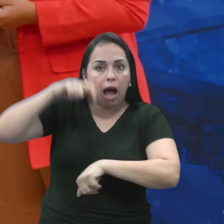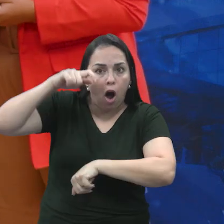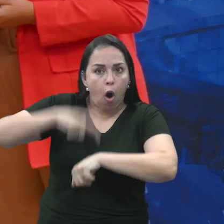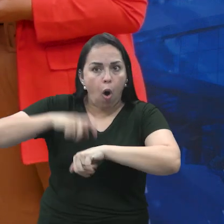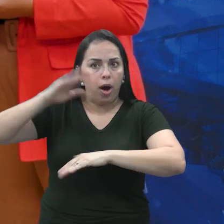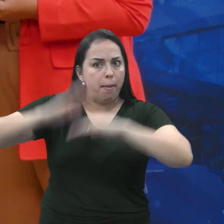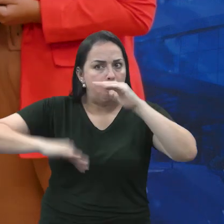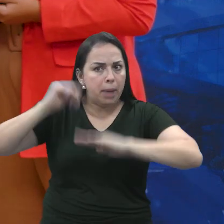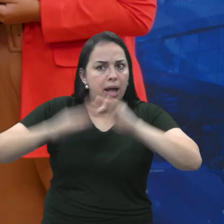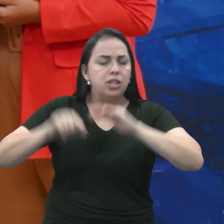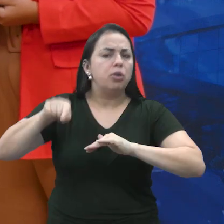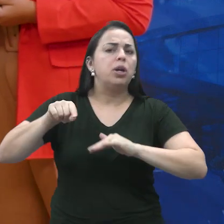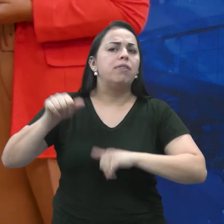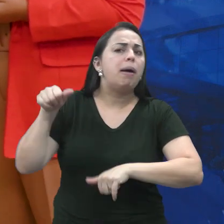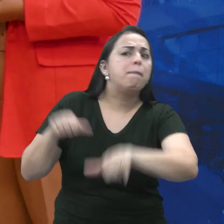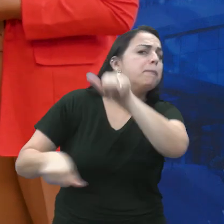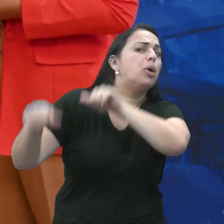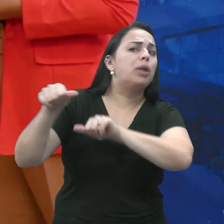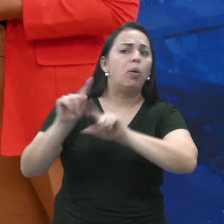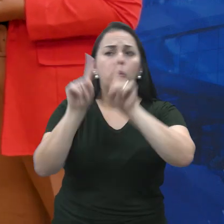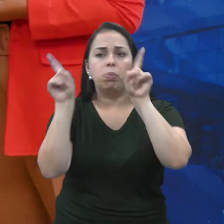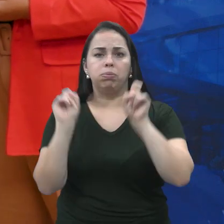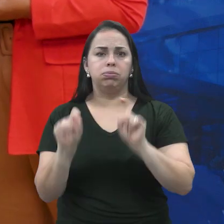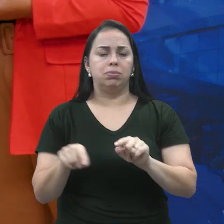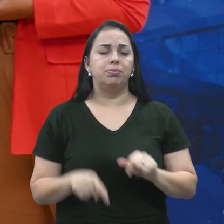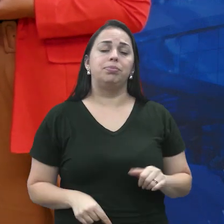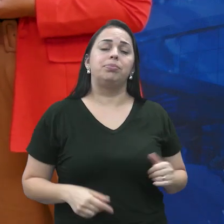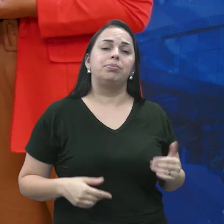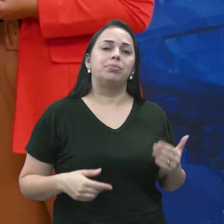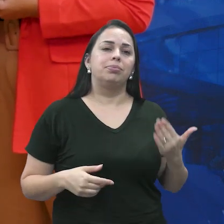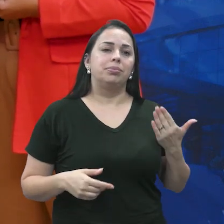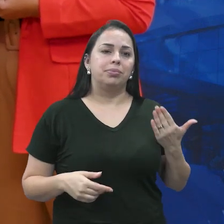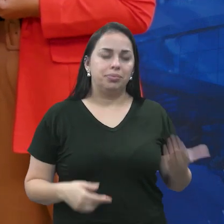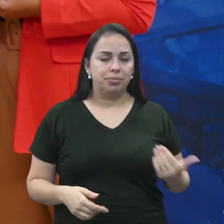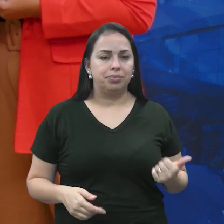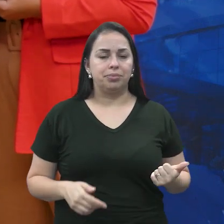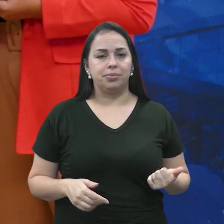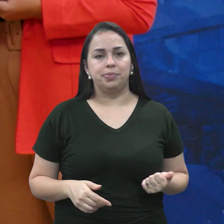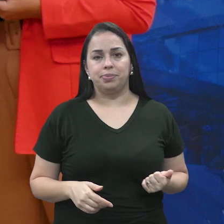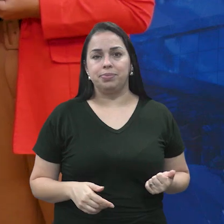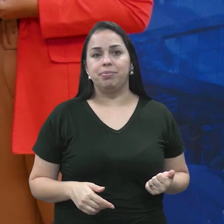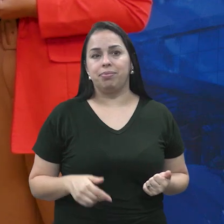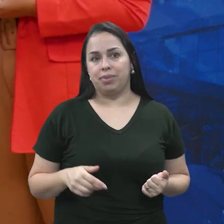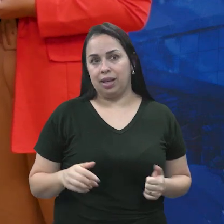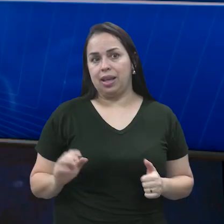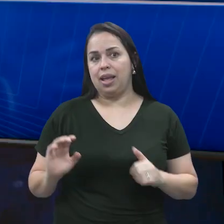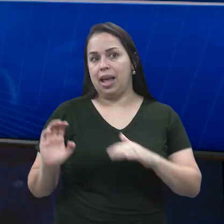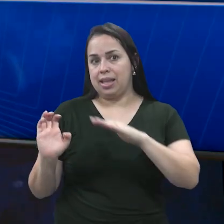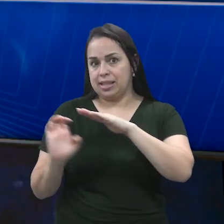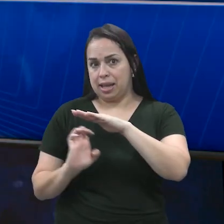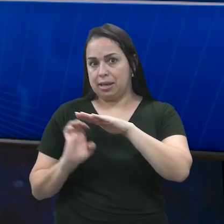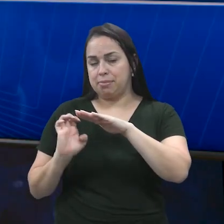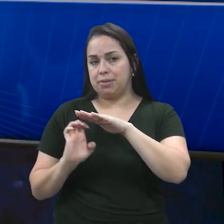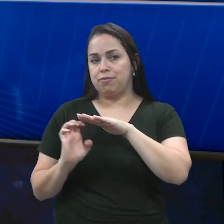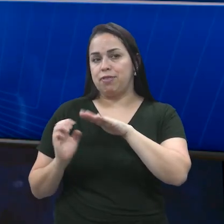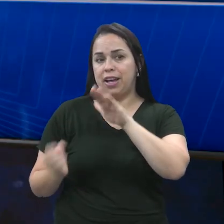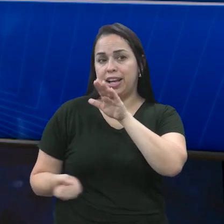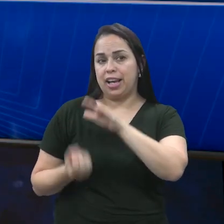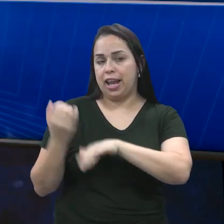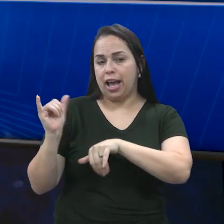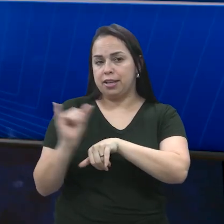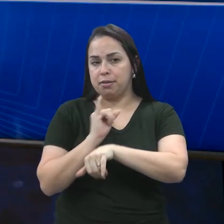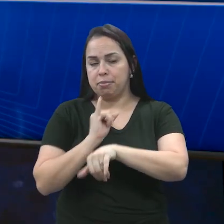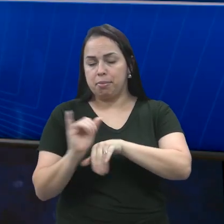podem esperar com essa regulamentação? Bom, é possível que as plataformas elas adotem mecanismos